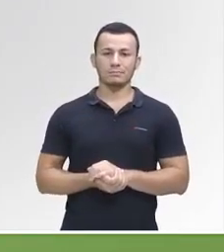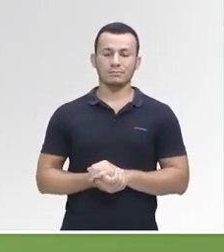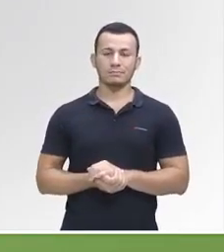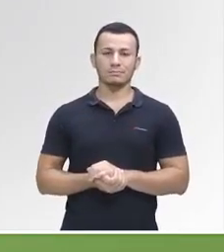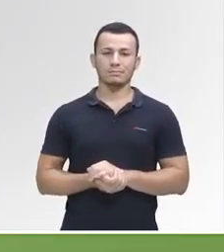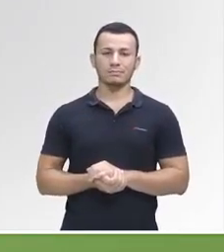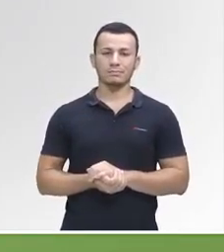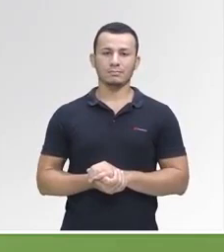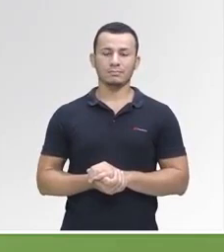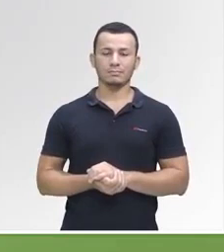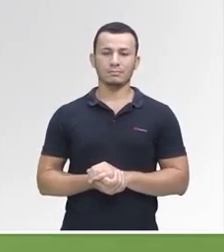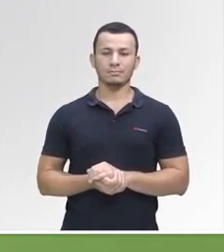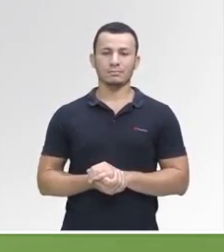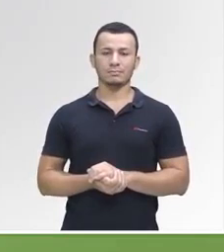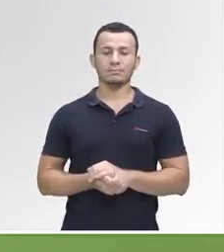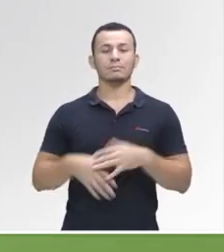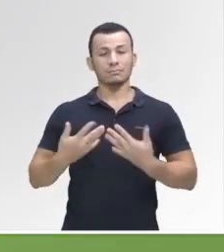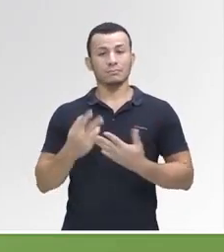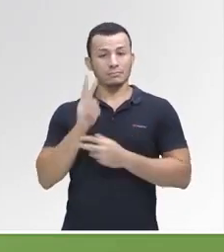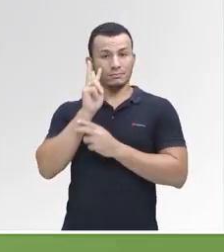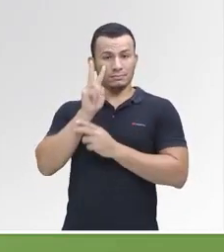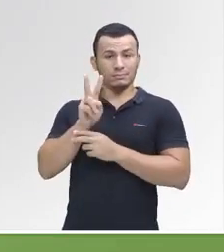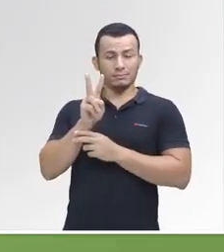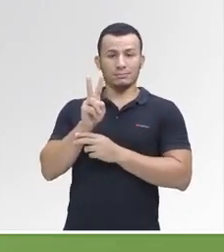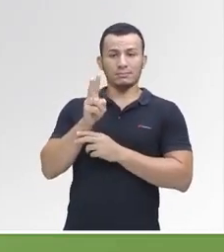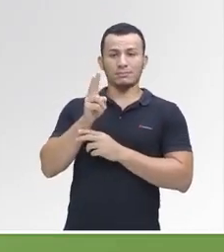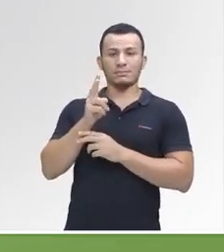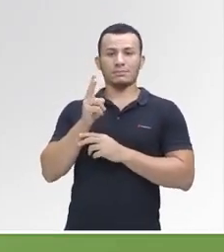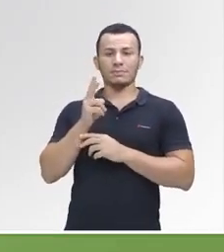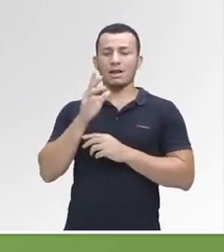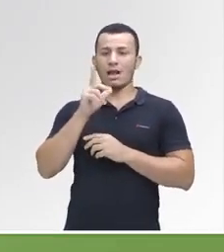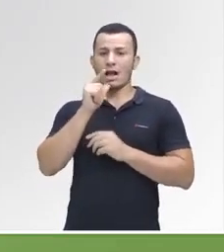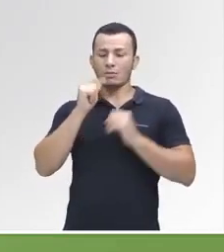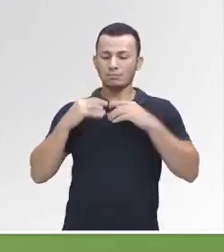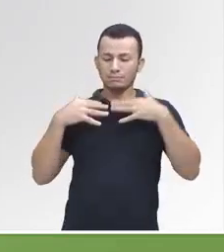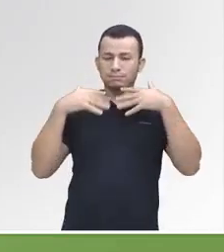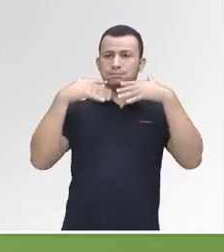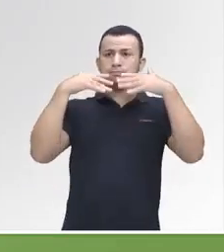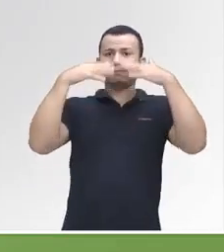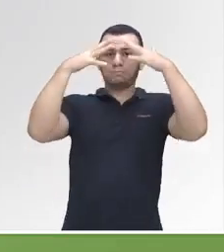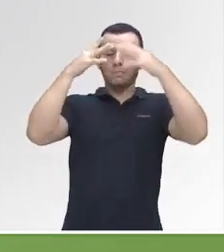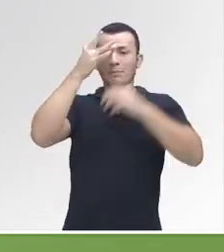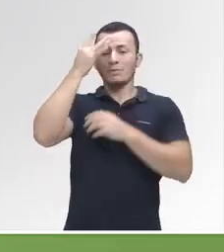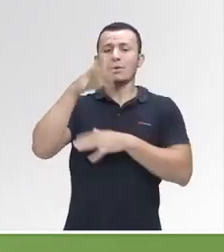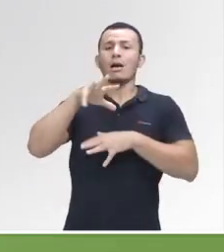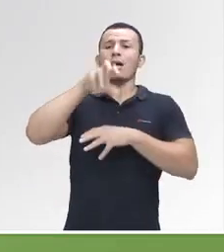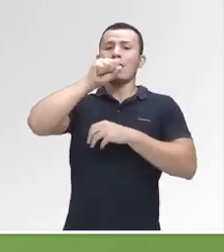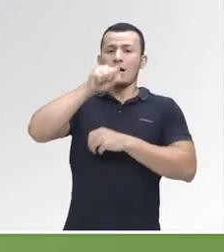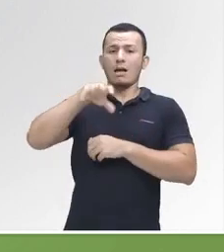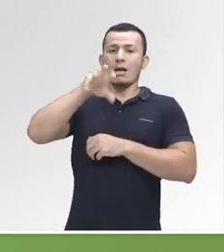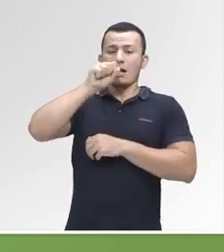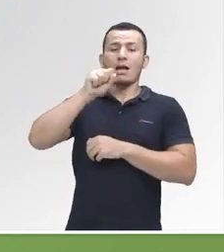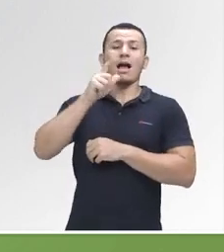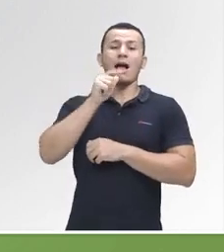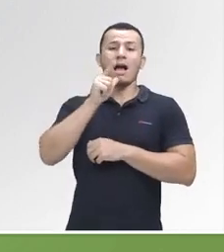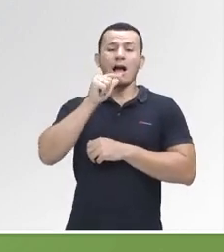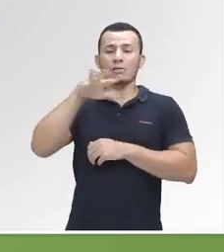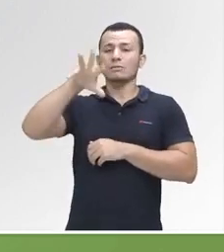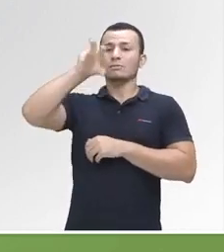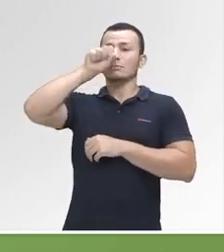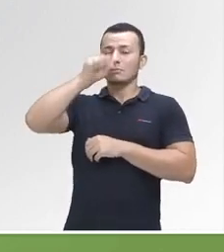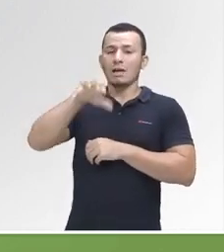Muito bem, então como nós vimos, em caso de afogamento, o indivíduo ingere muita água e essa água ela